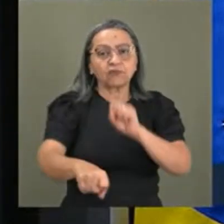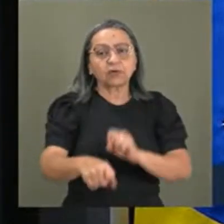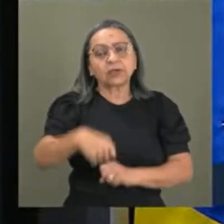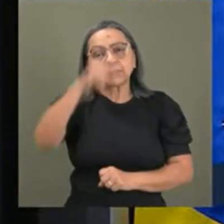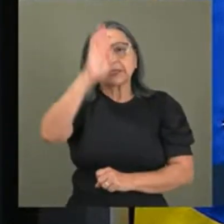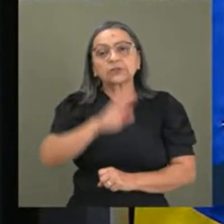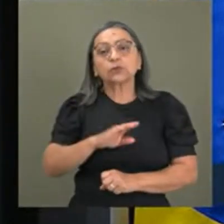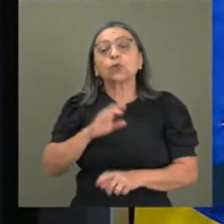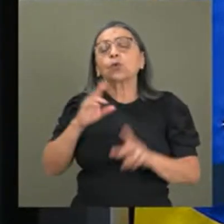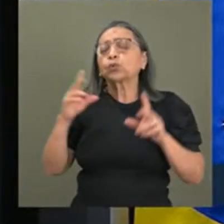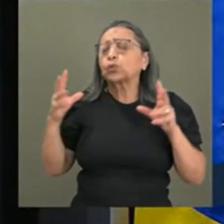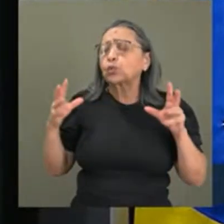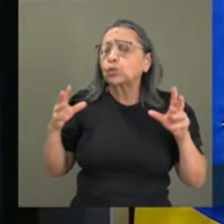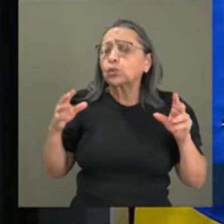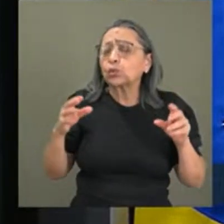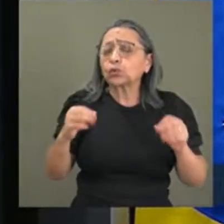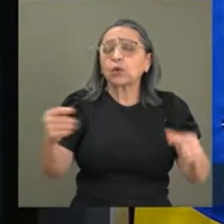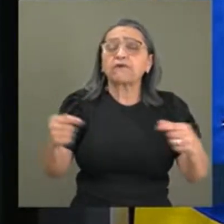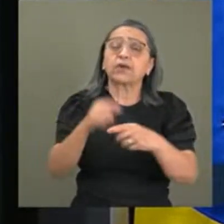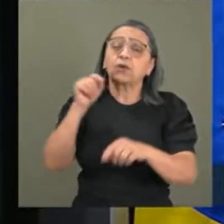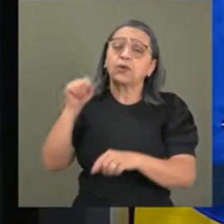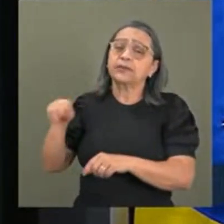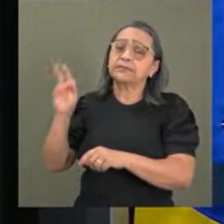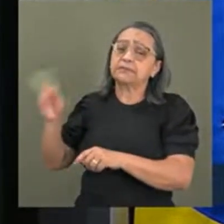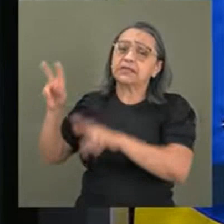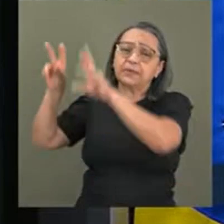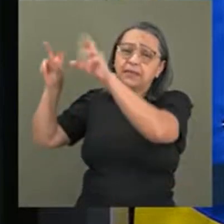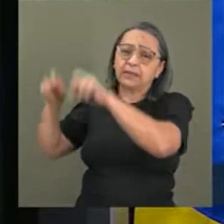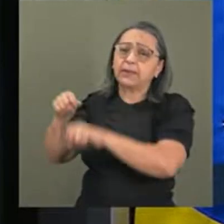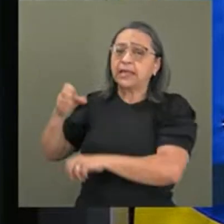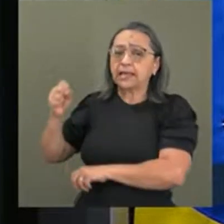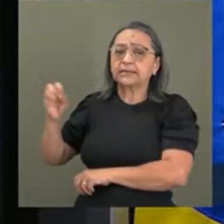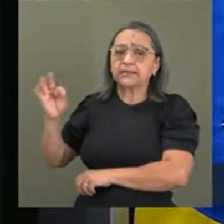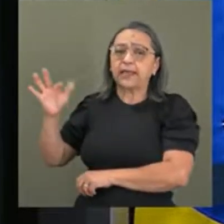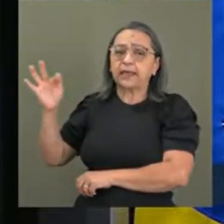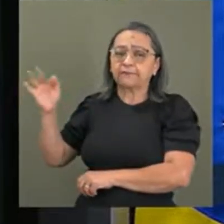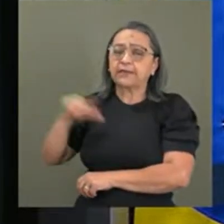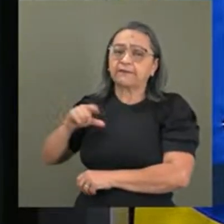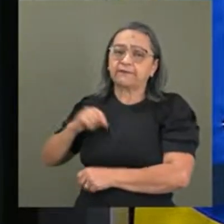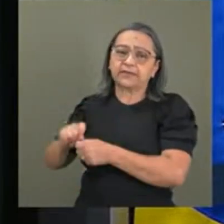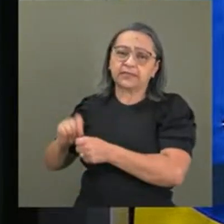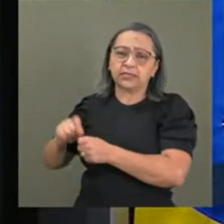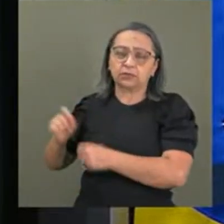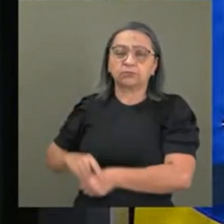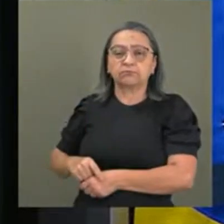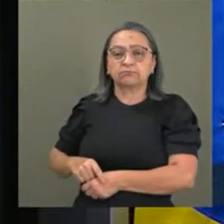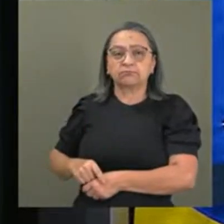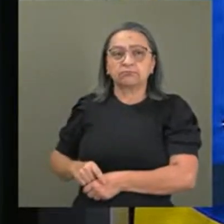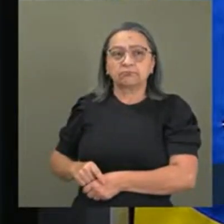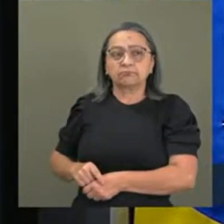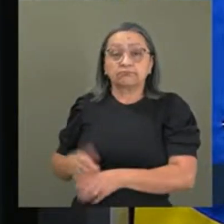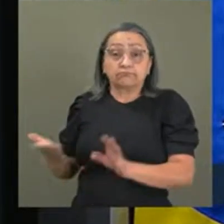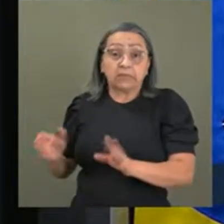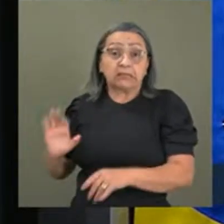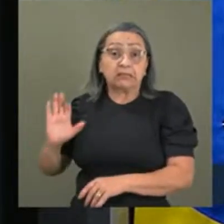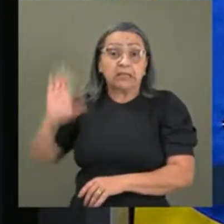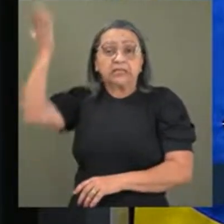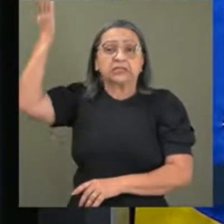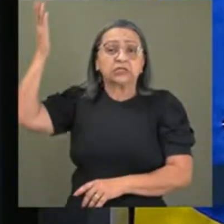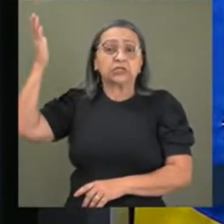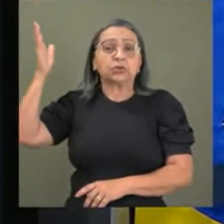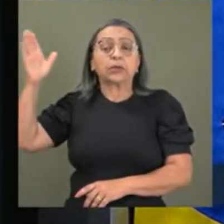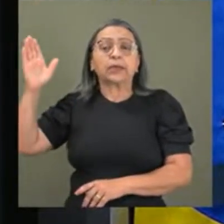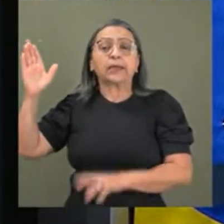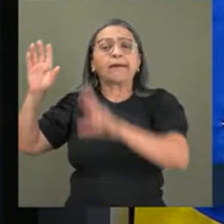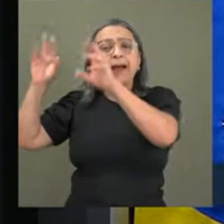STF, de forma usurpadora, tomou para decidir algo que o Congresso